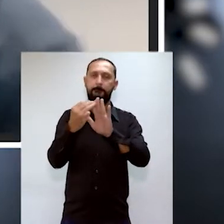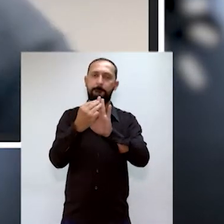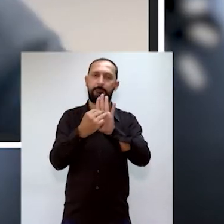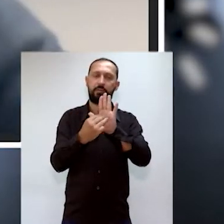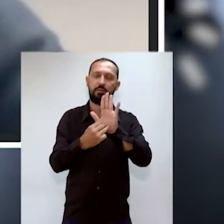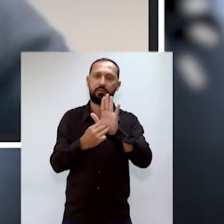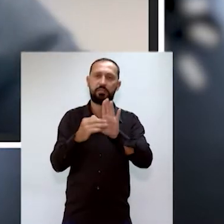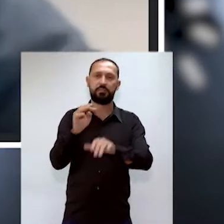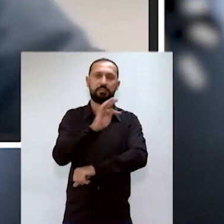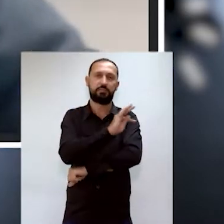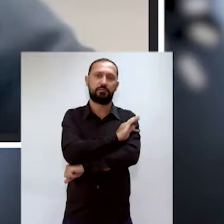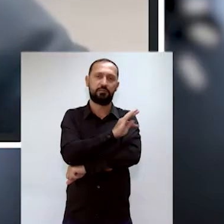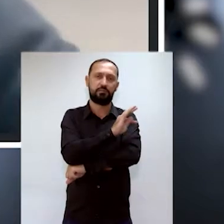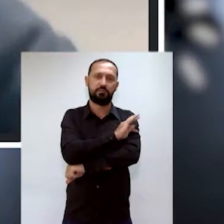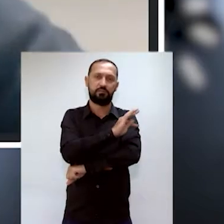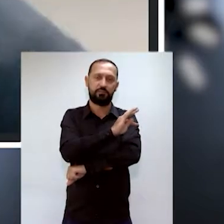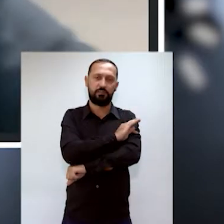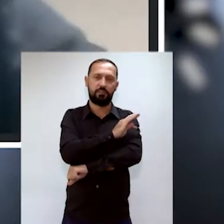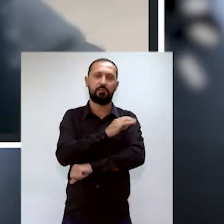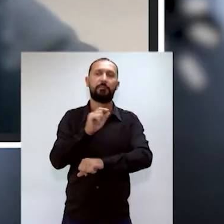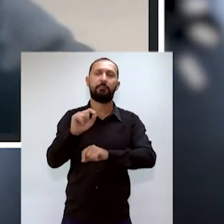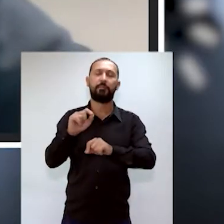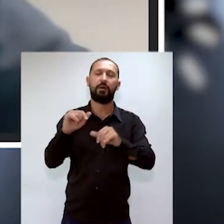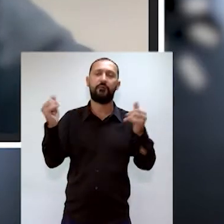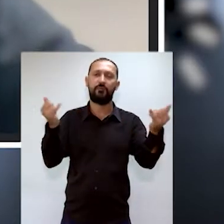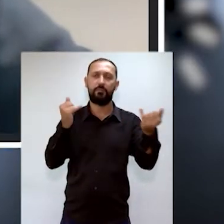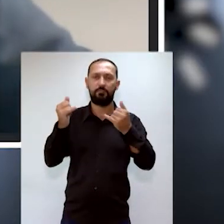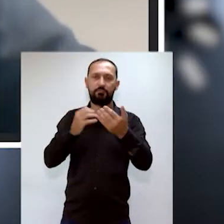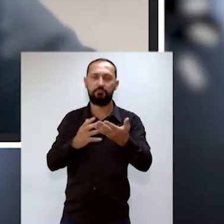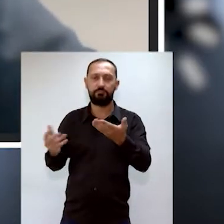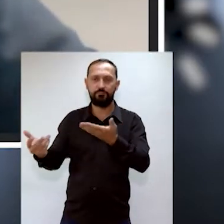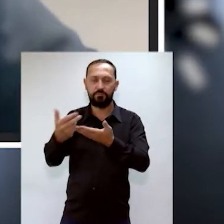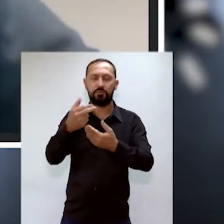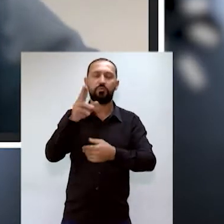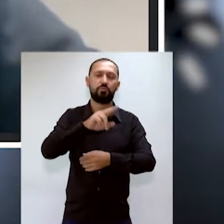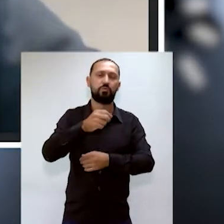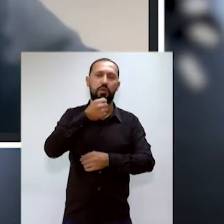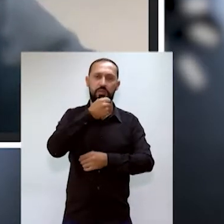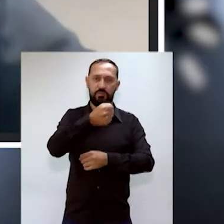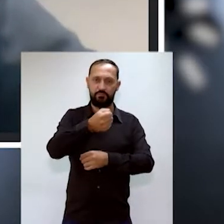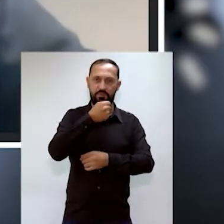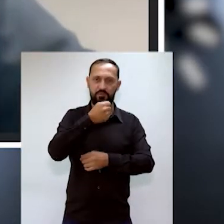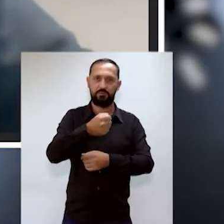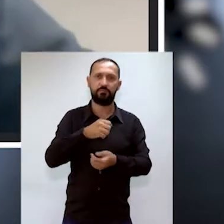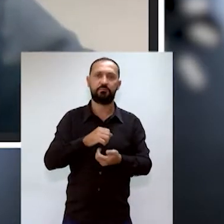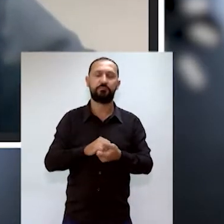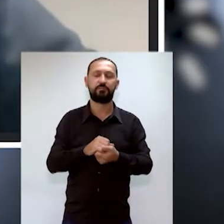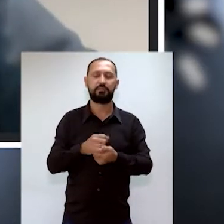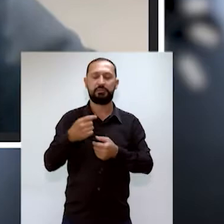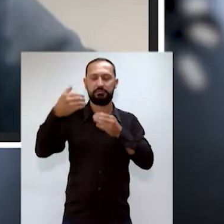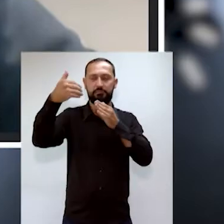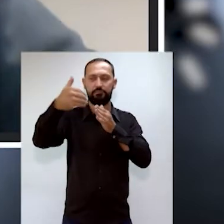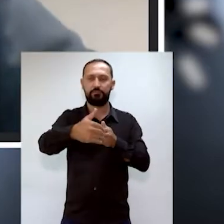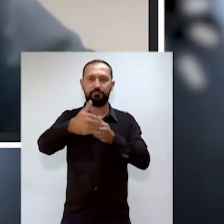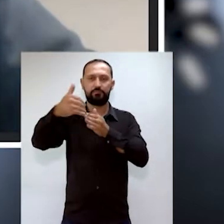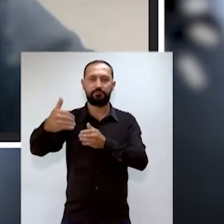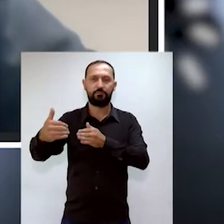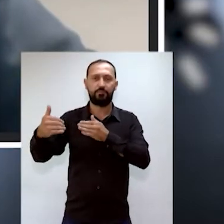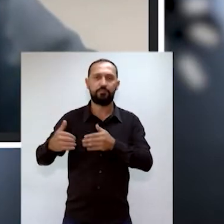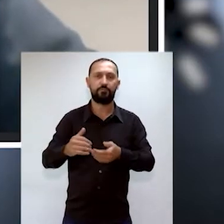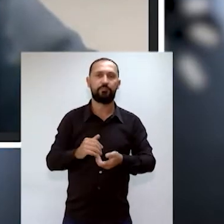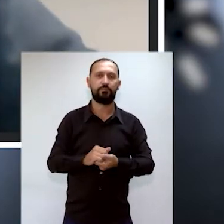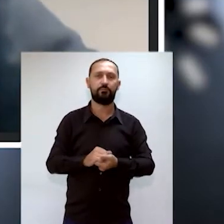dessa metodologia, dessa técnica de pesquisa, melhor dizendo, né, da entrevista, né,